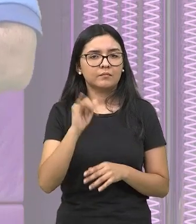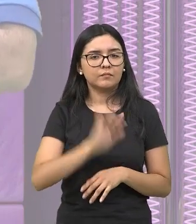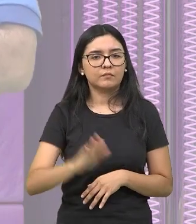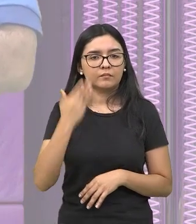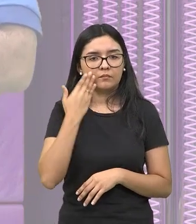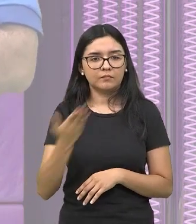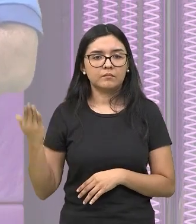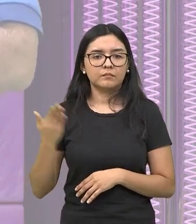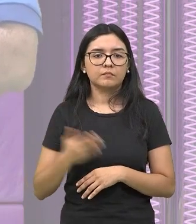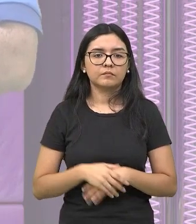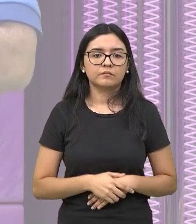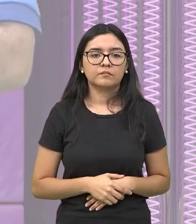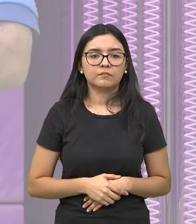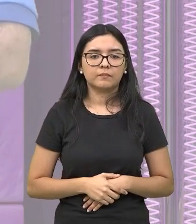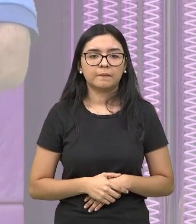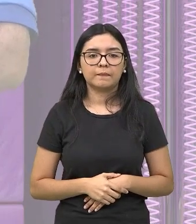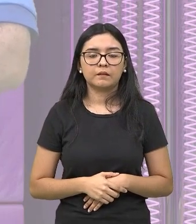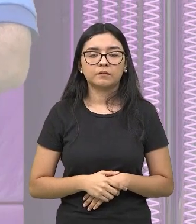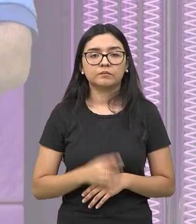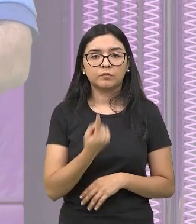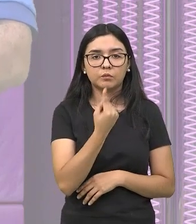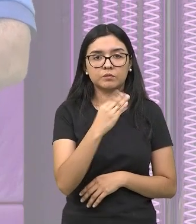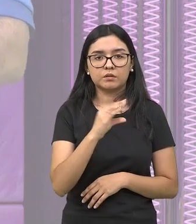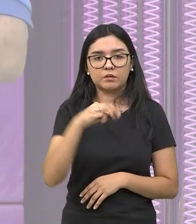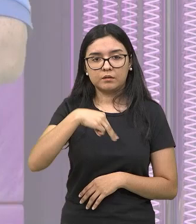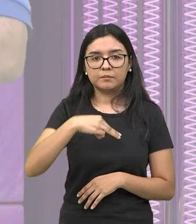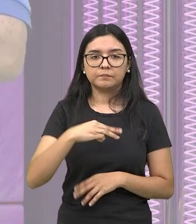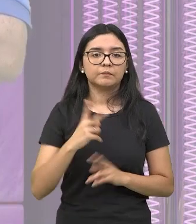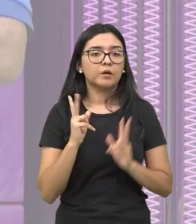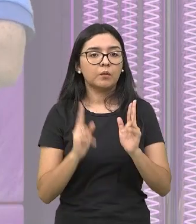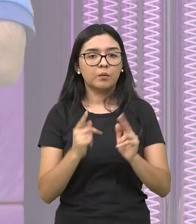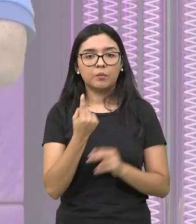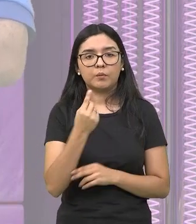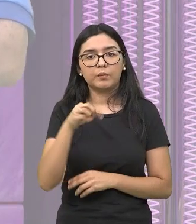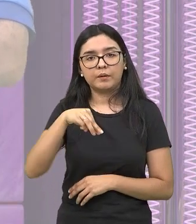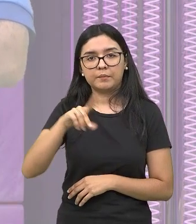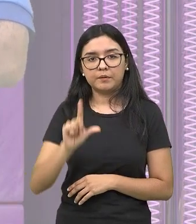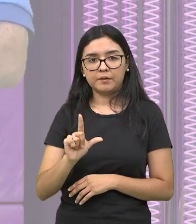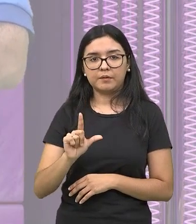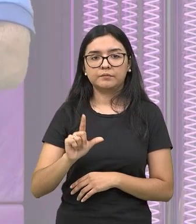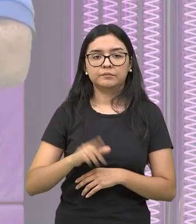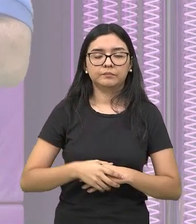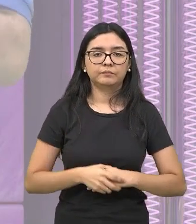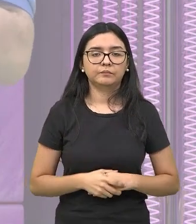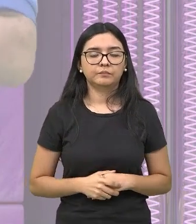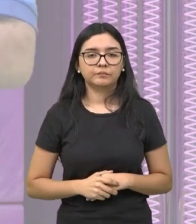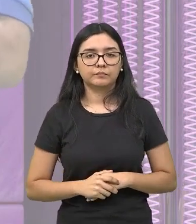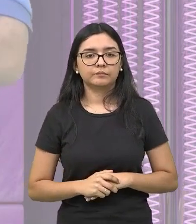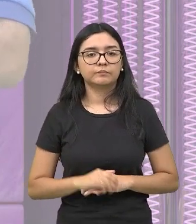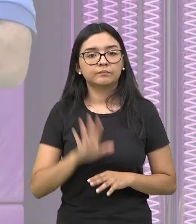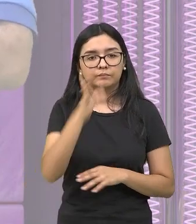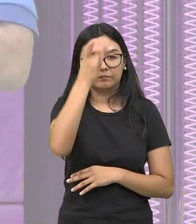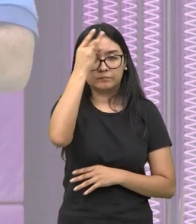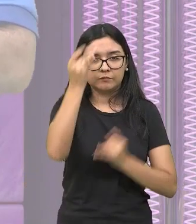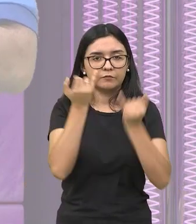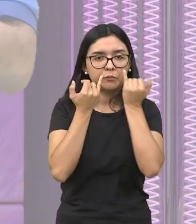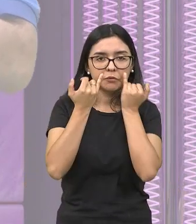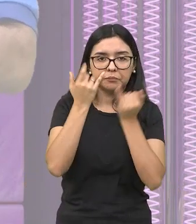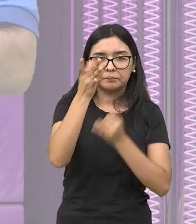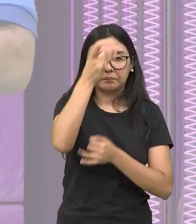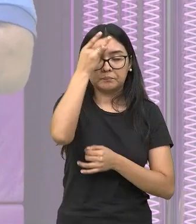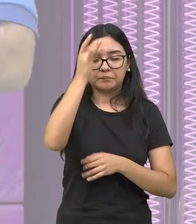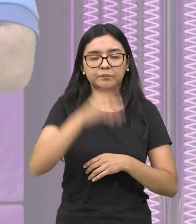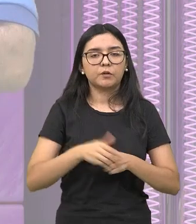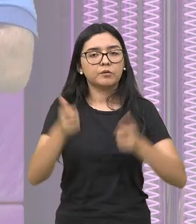uma demonstração aí da ideia de 1 centímetro cúbico, que é igual a 1 ml. Guarda bem essas informações que o